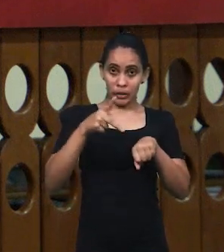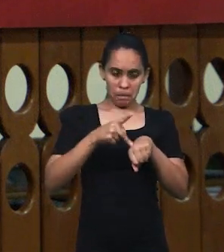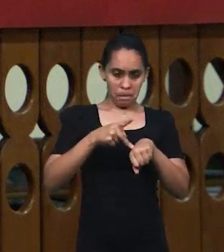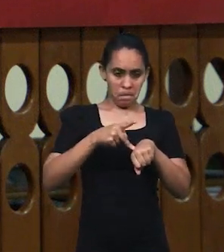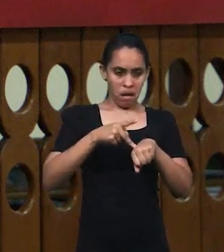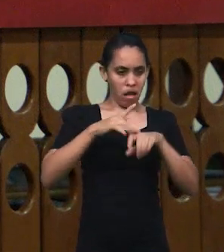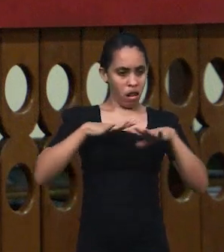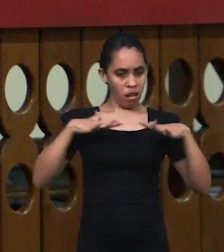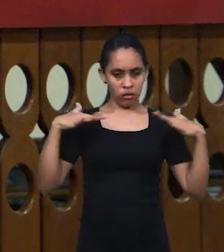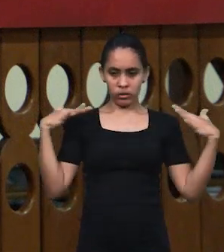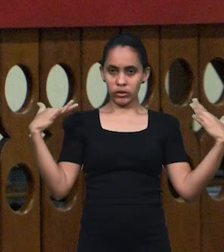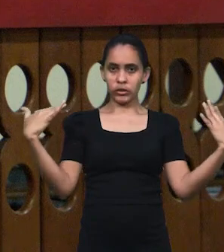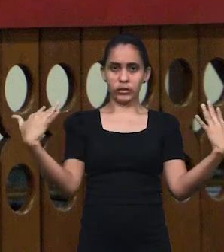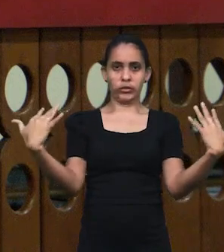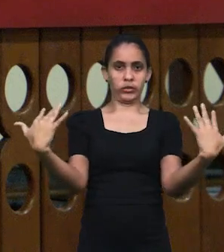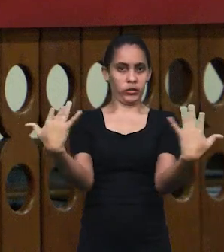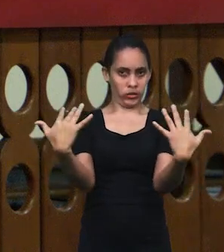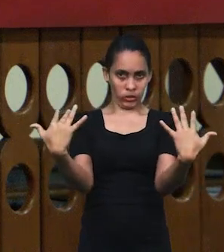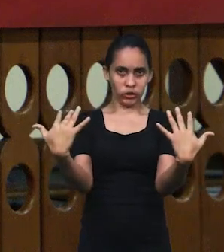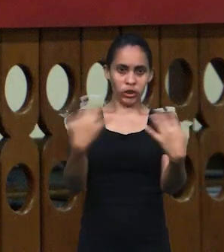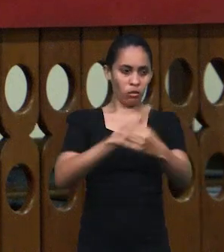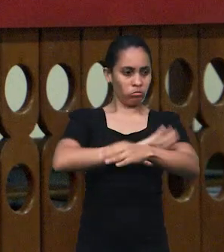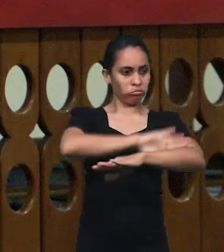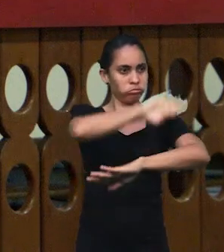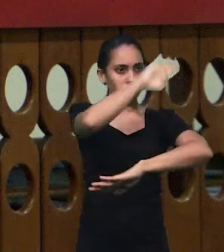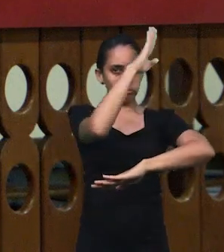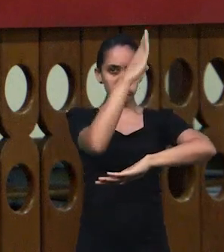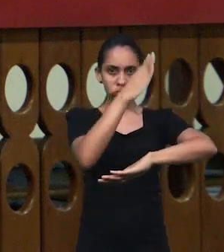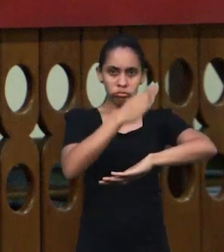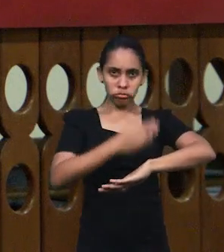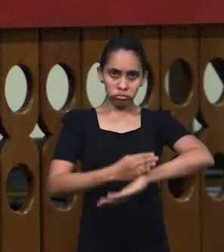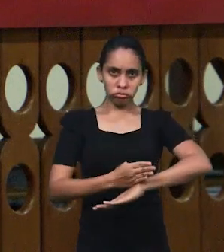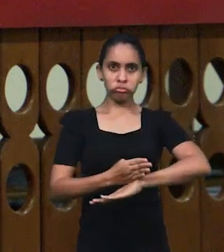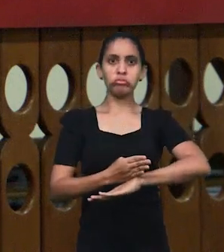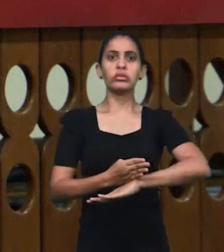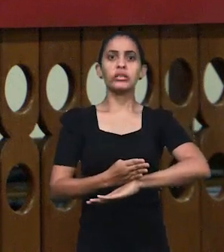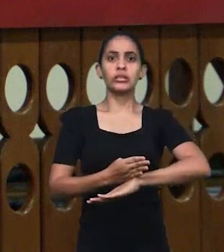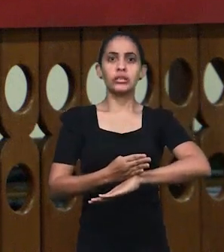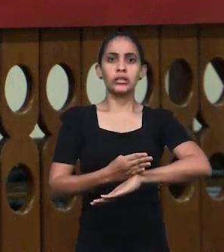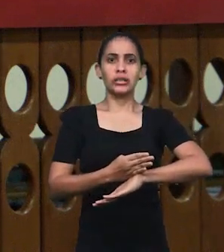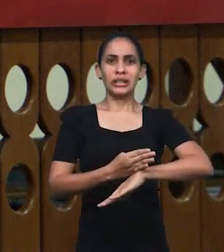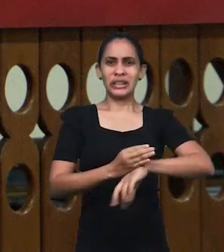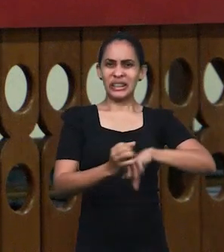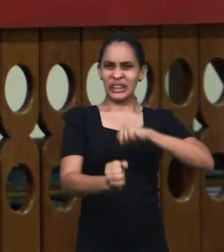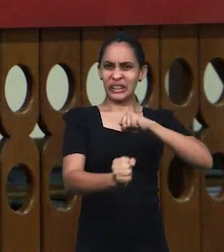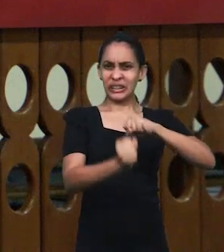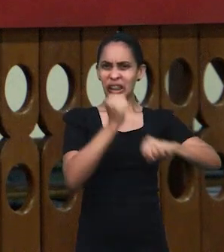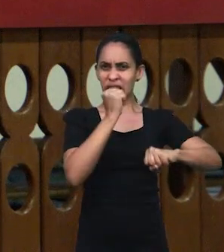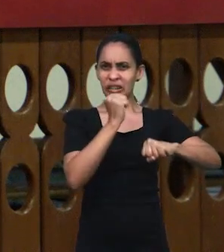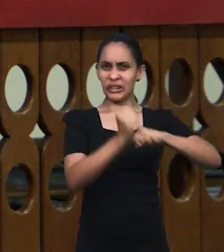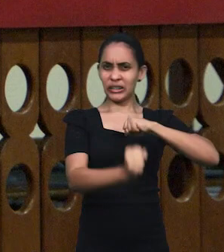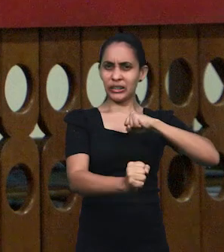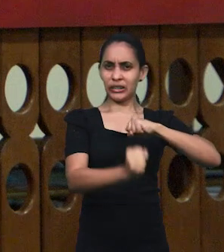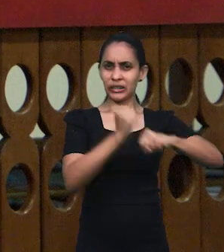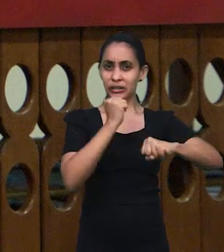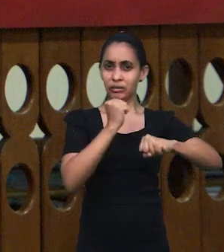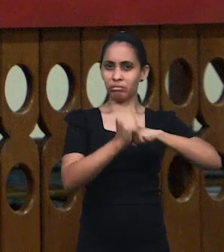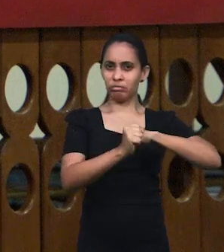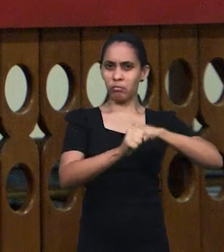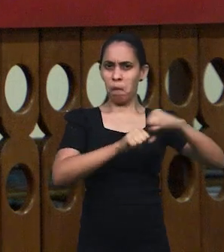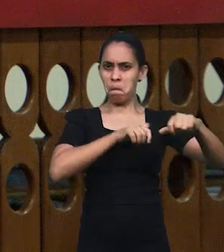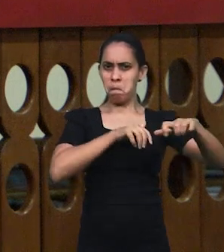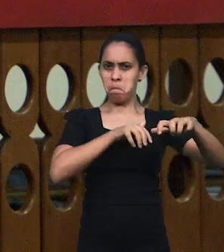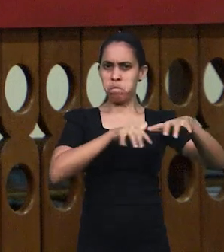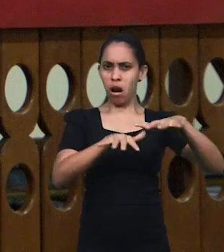Até as pedras que estavam em volta da região ali, as rochas, diz a Bíblia assim, as rochas trincavam.